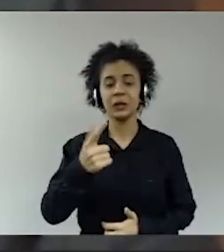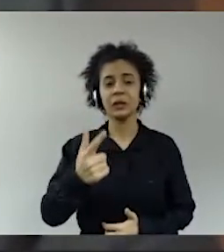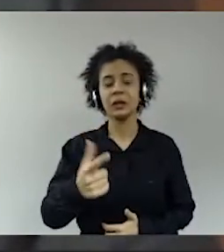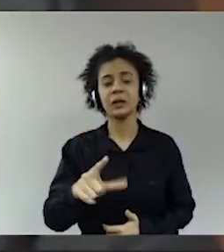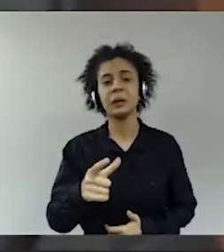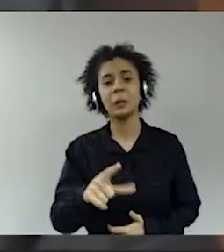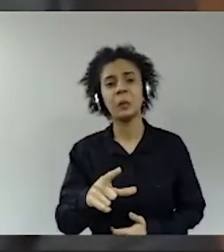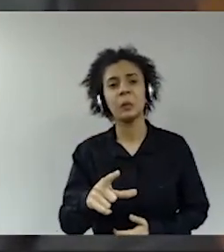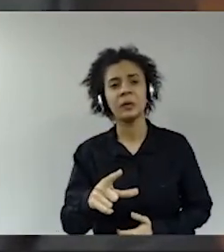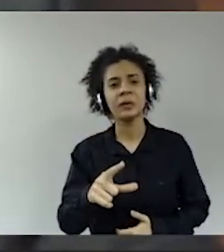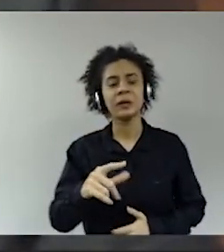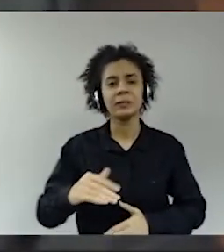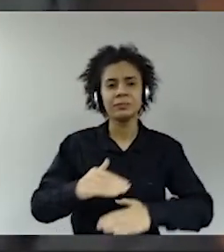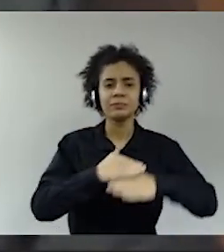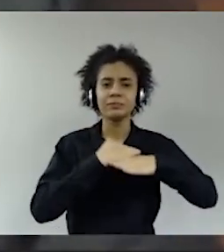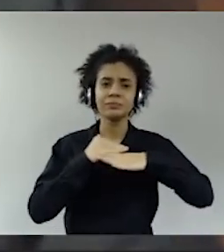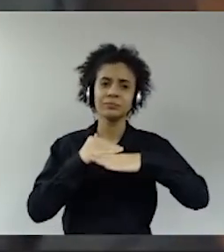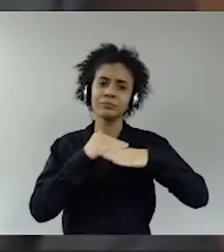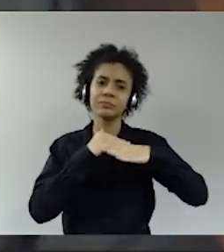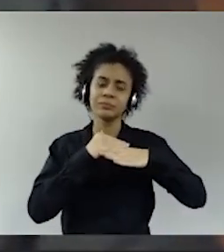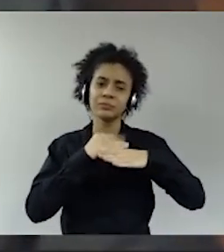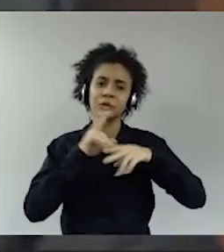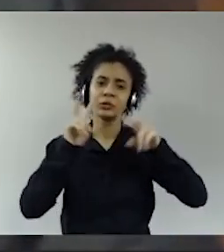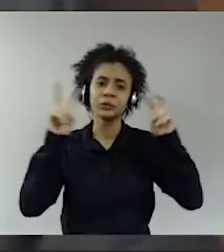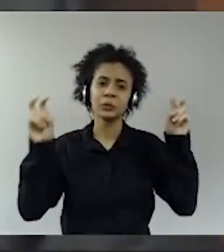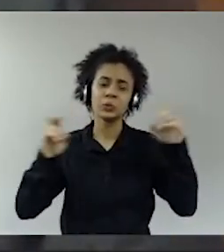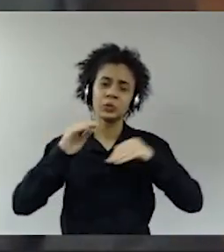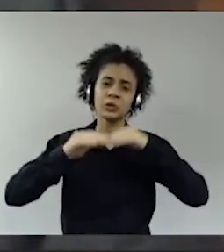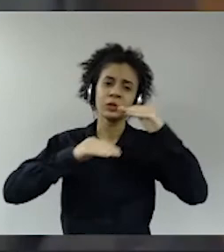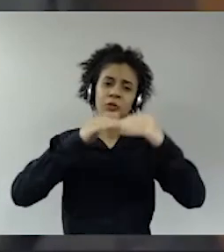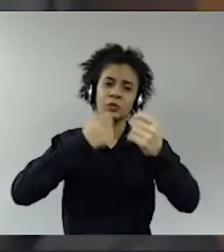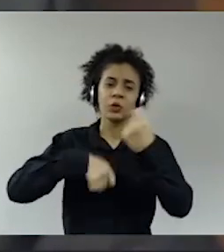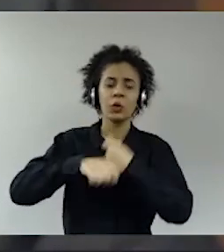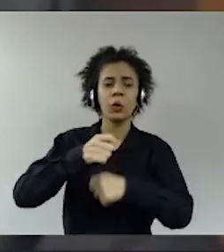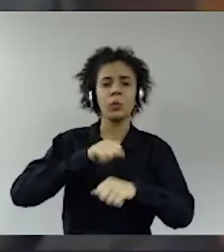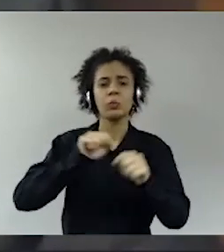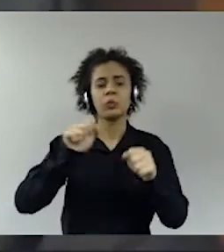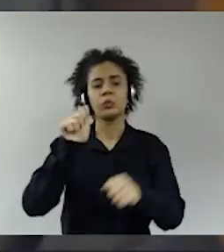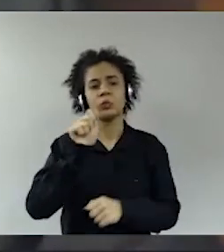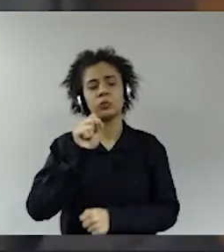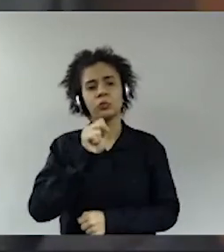mantêm simetria com relação ao desenvolvimento econômico e social